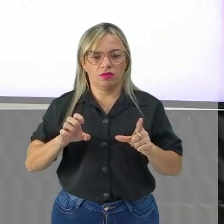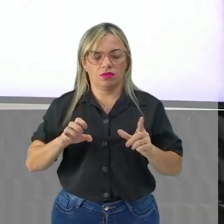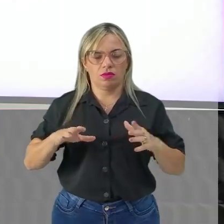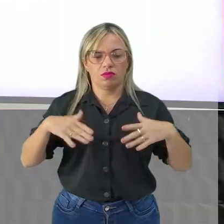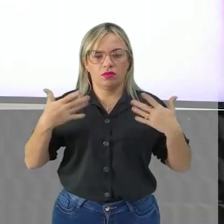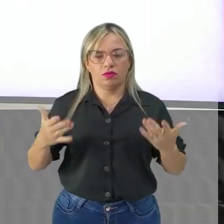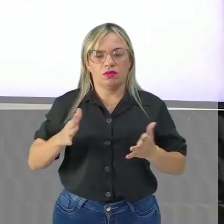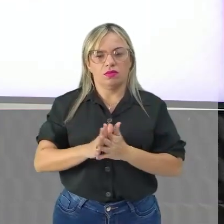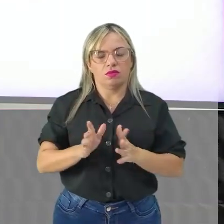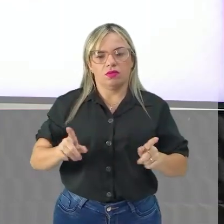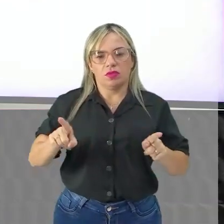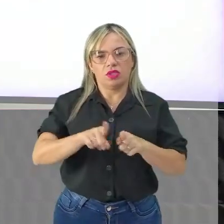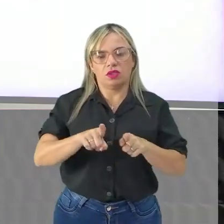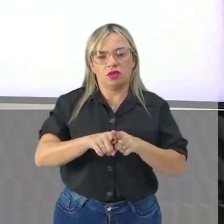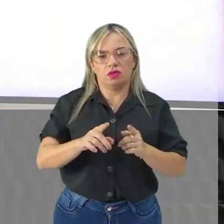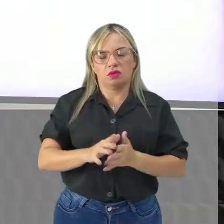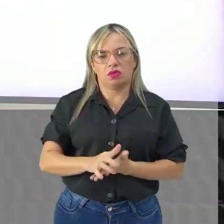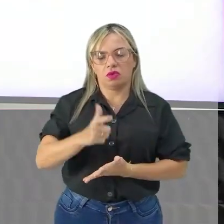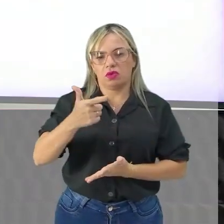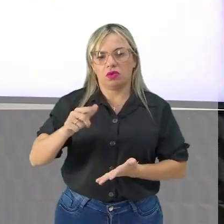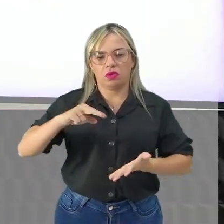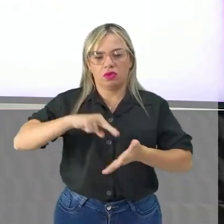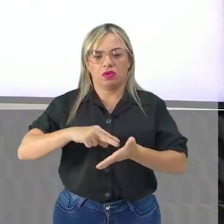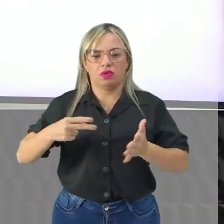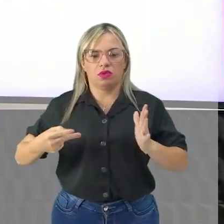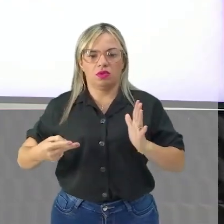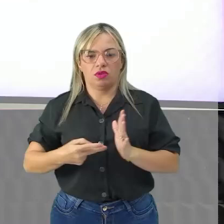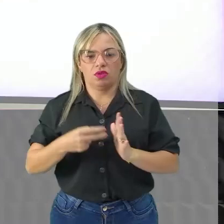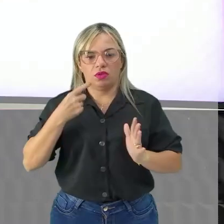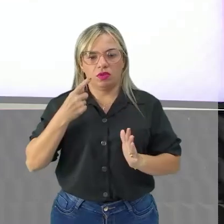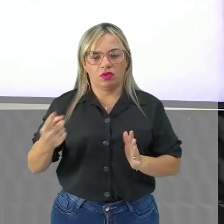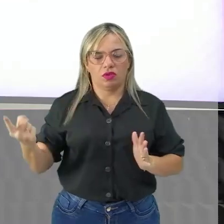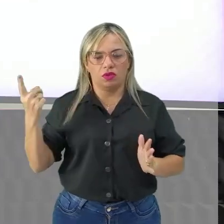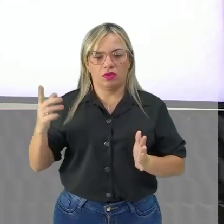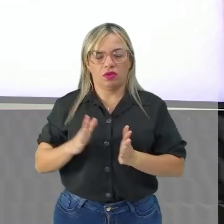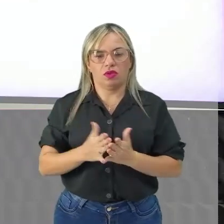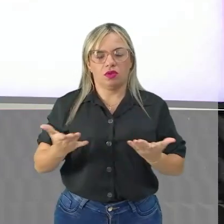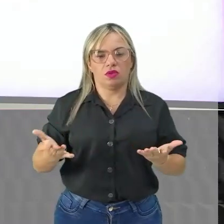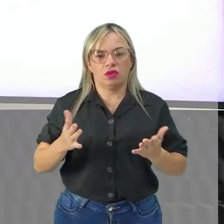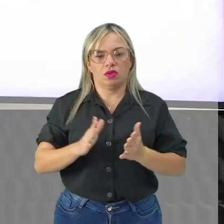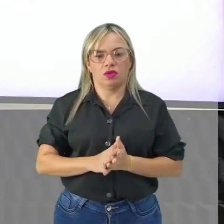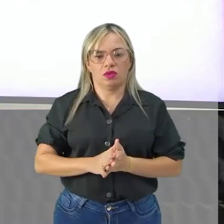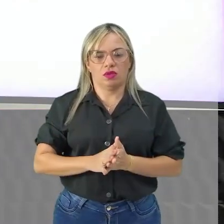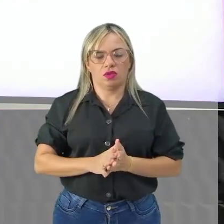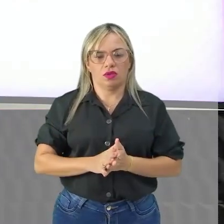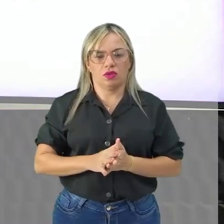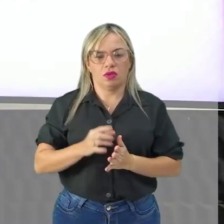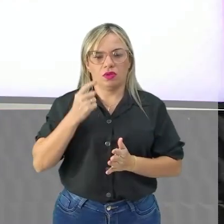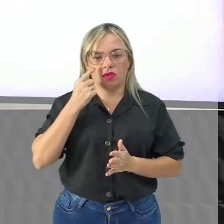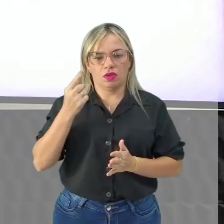cinetócoros, também não faz nem sentido esse termo. Então, quando a gente fala de mitose,